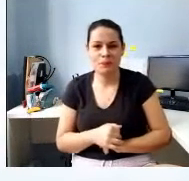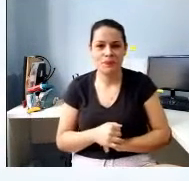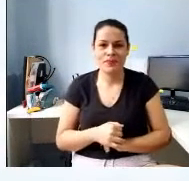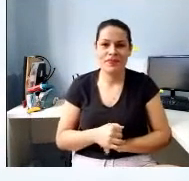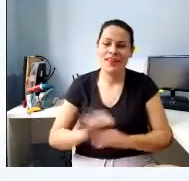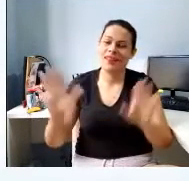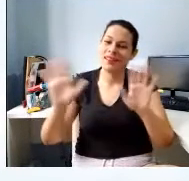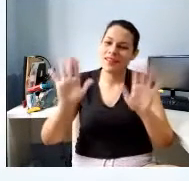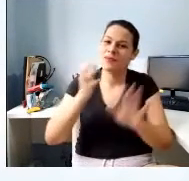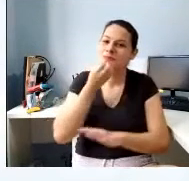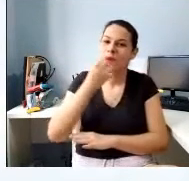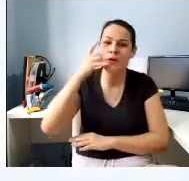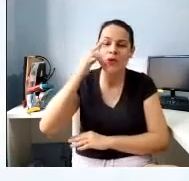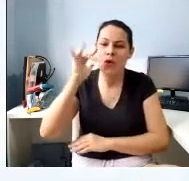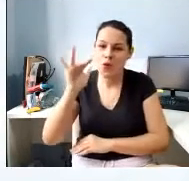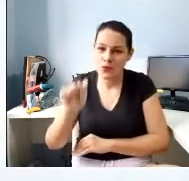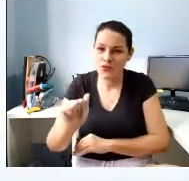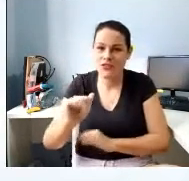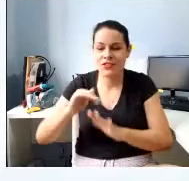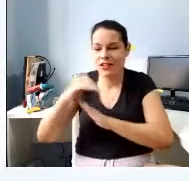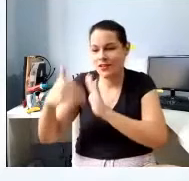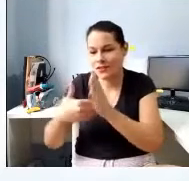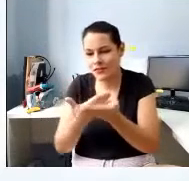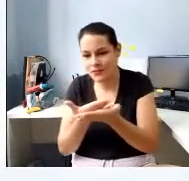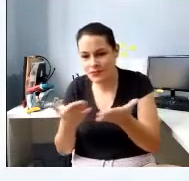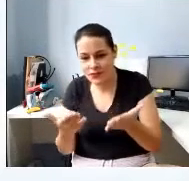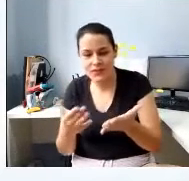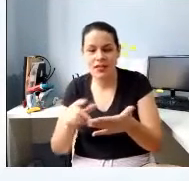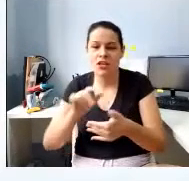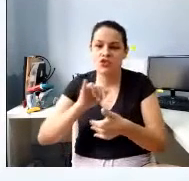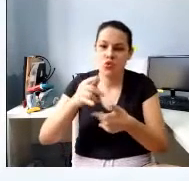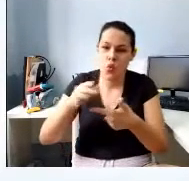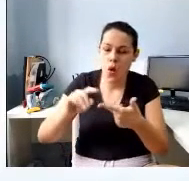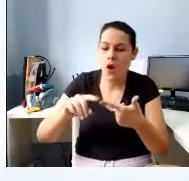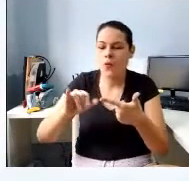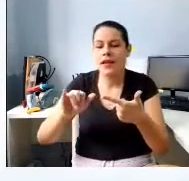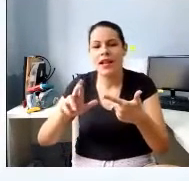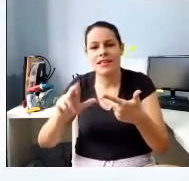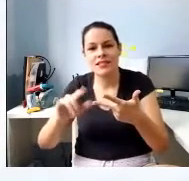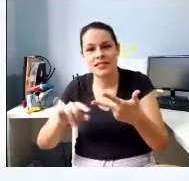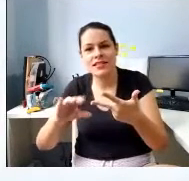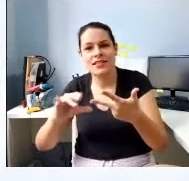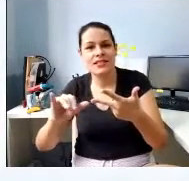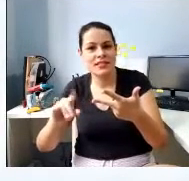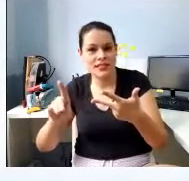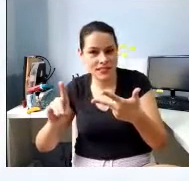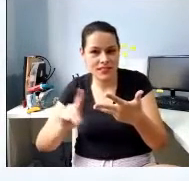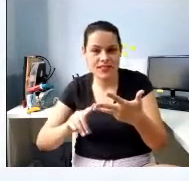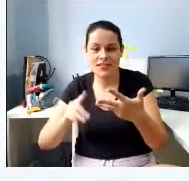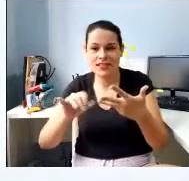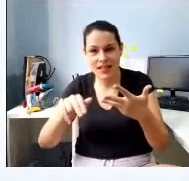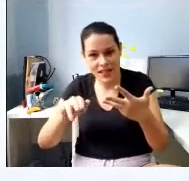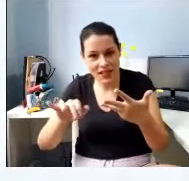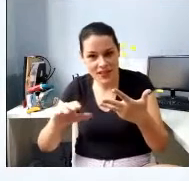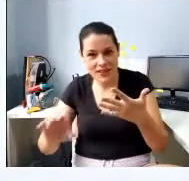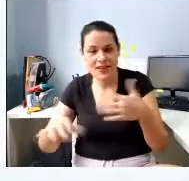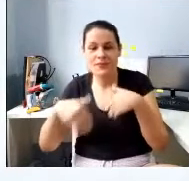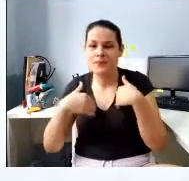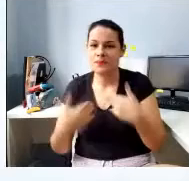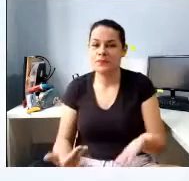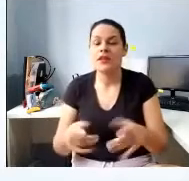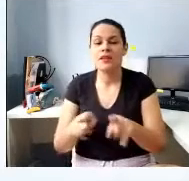Bom dia, pessoal. Bom dia, Nilce, João, Iraci, Cid. Além disso, eu vou pontuar